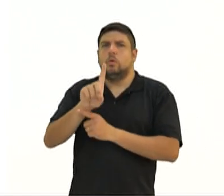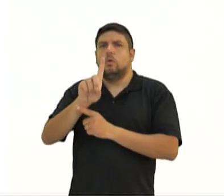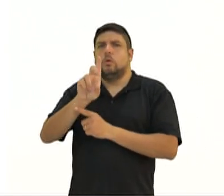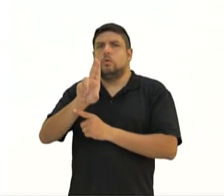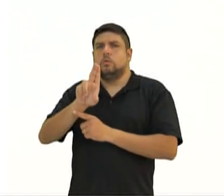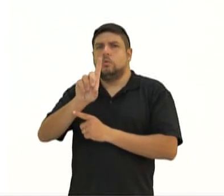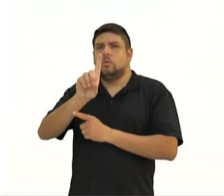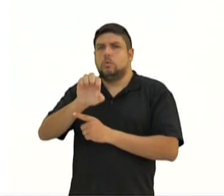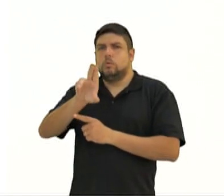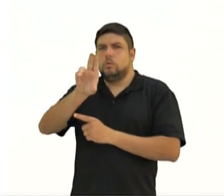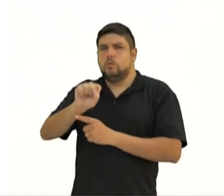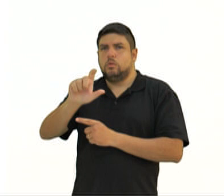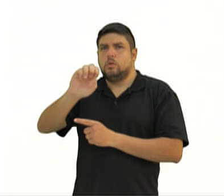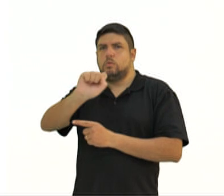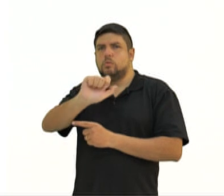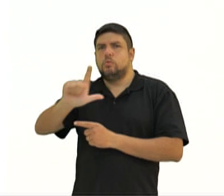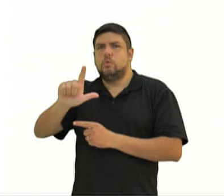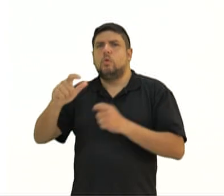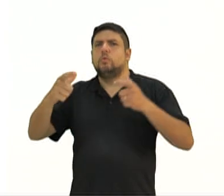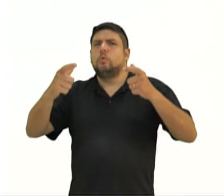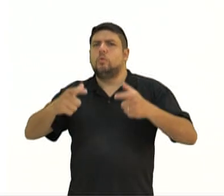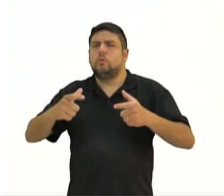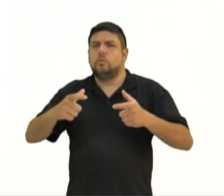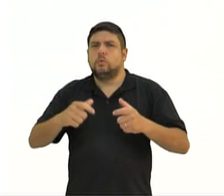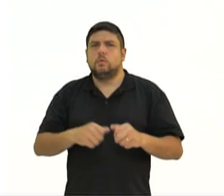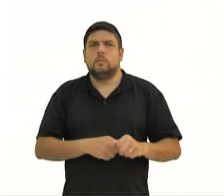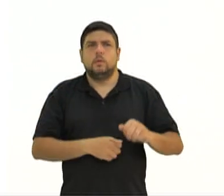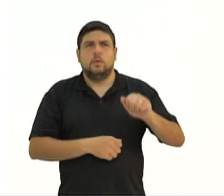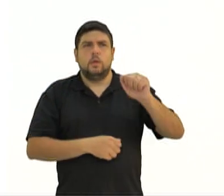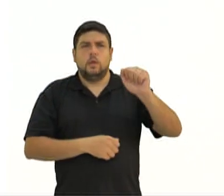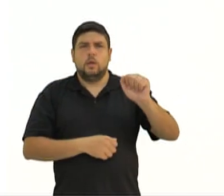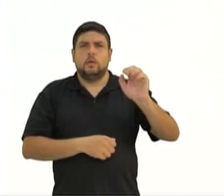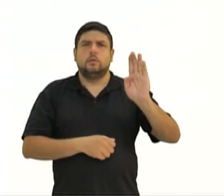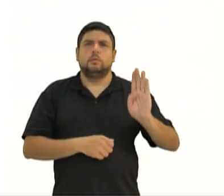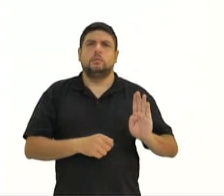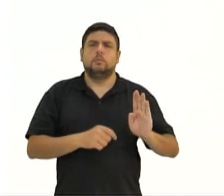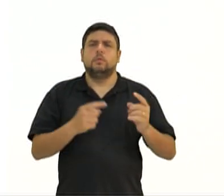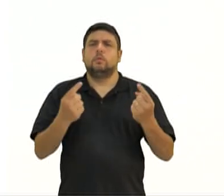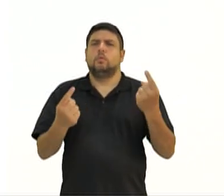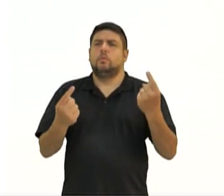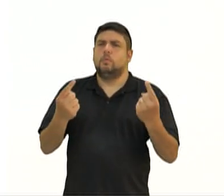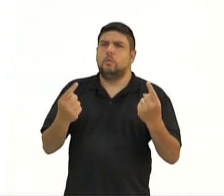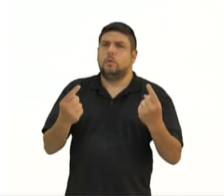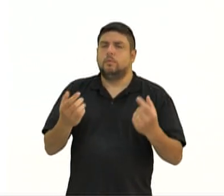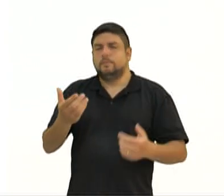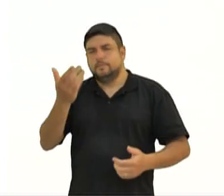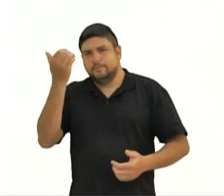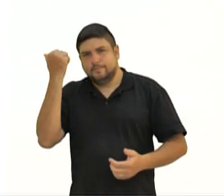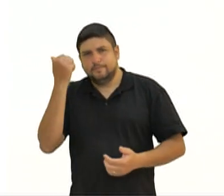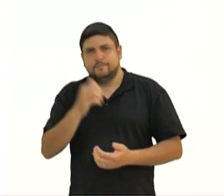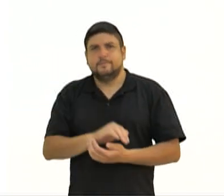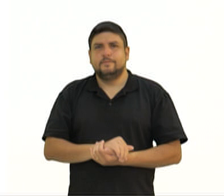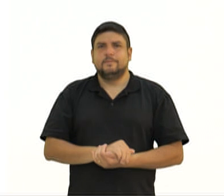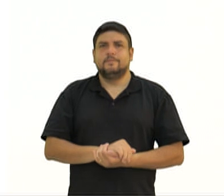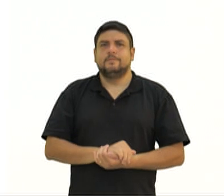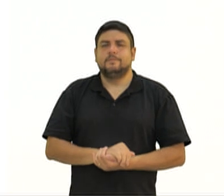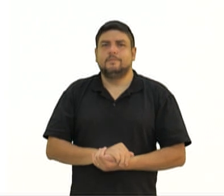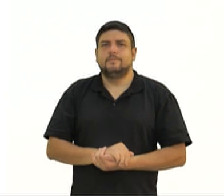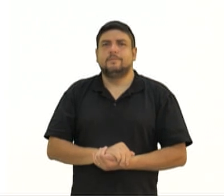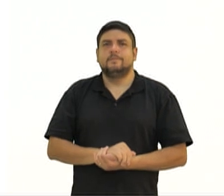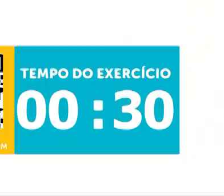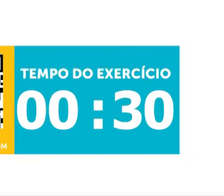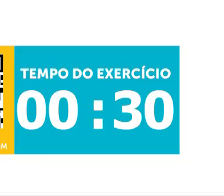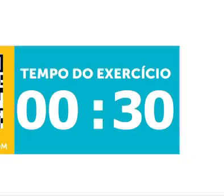Viracocha, o deus do sol? A. Calasaia ou Pumapunk? Vamos lá para responder, que está bem